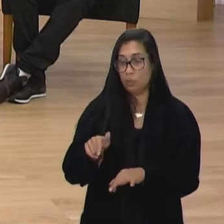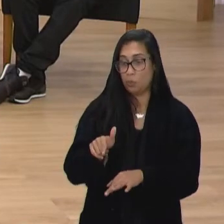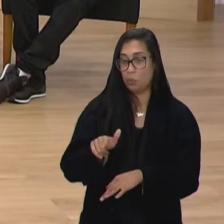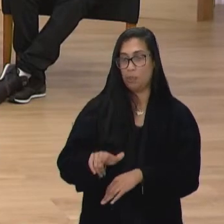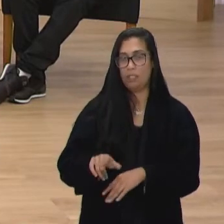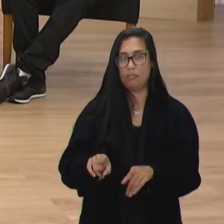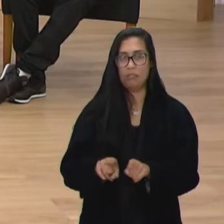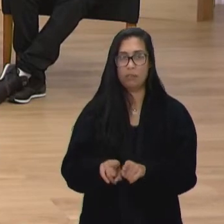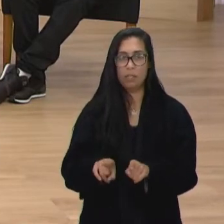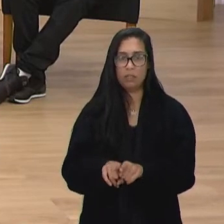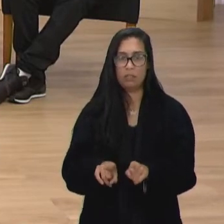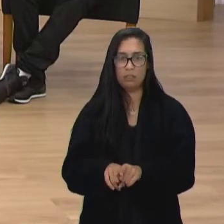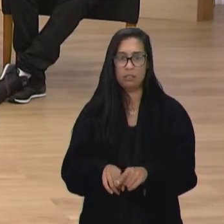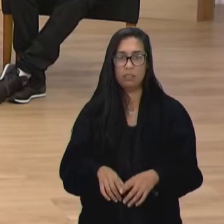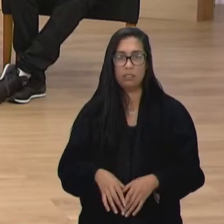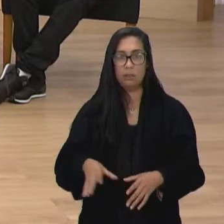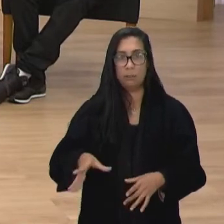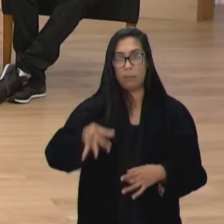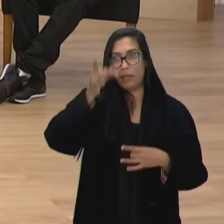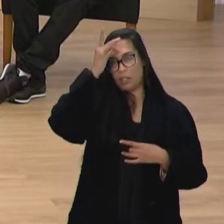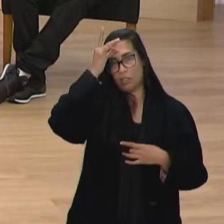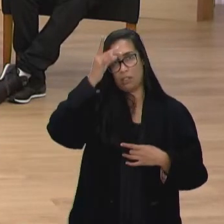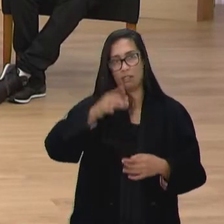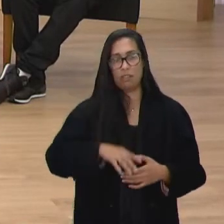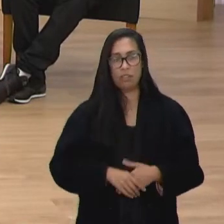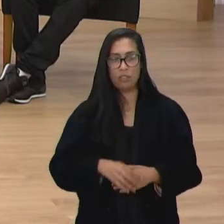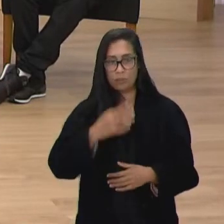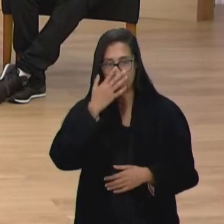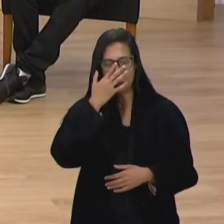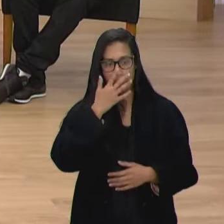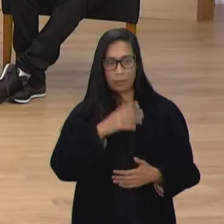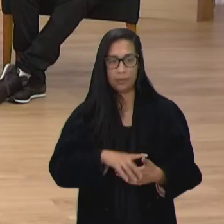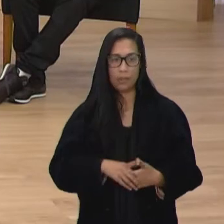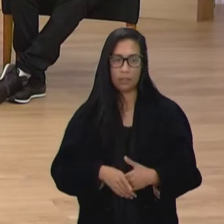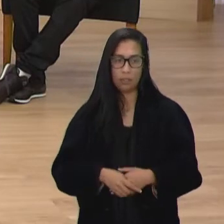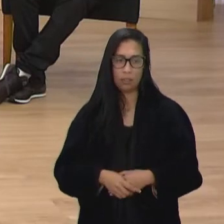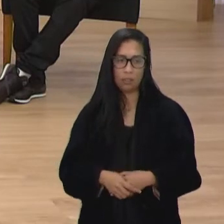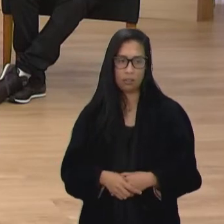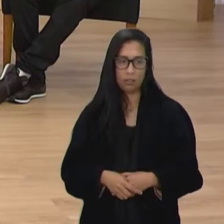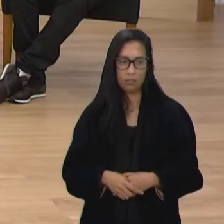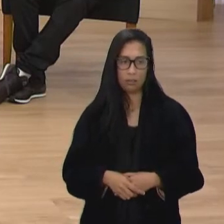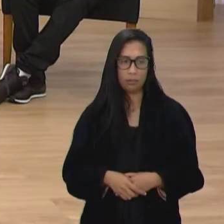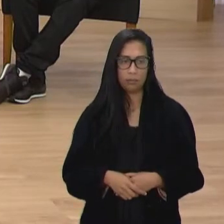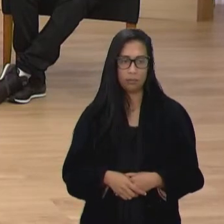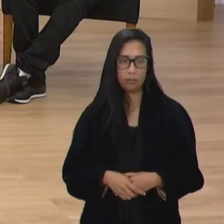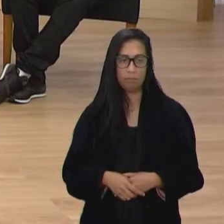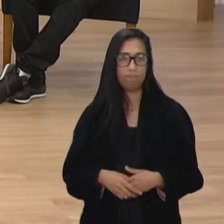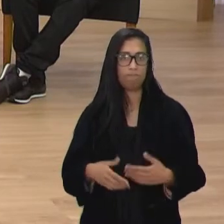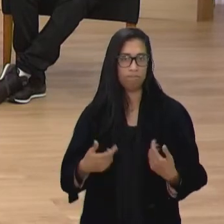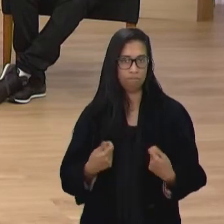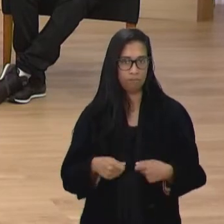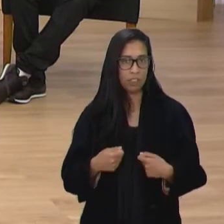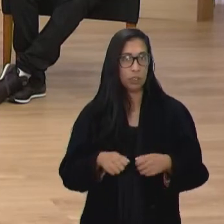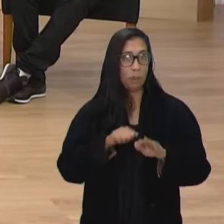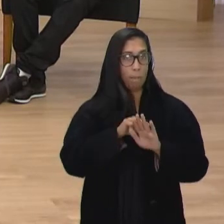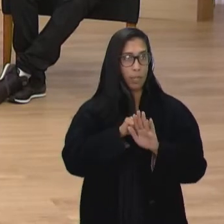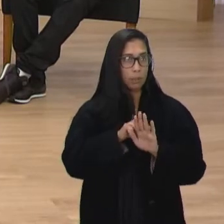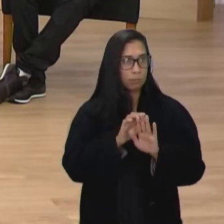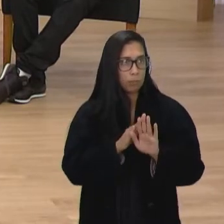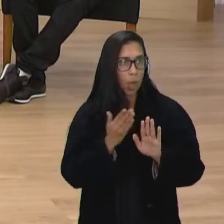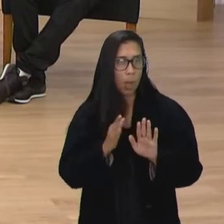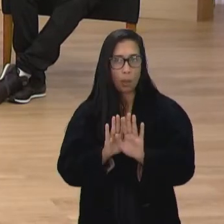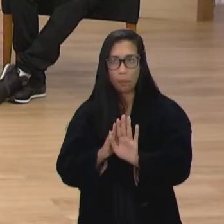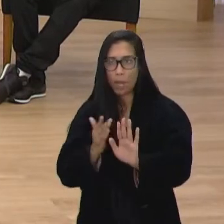entrar mais personagem, ou tipo, acontecer alguma coisa com os personagens. Ela fez a gente Entendeu? entrar em portinhas, que... Também poderia Cada reunir outros